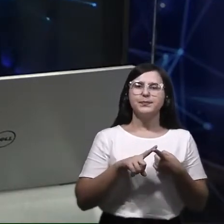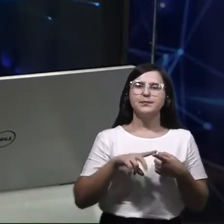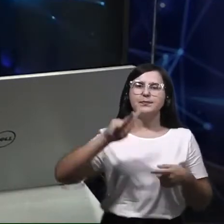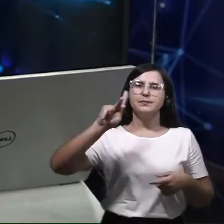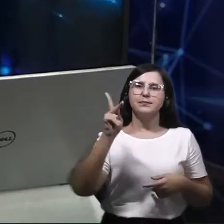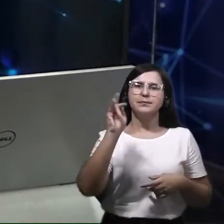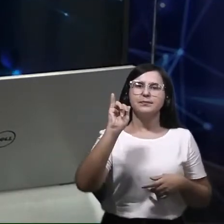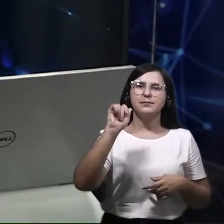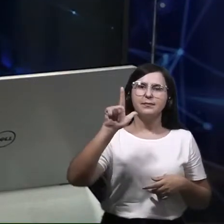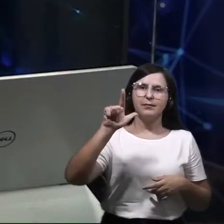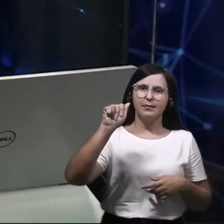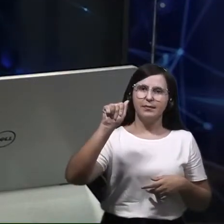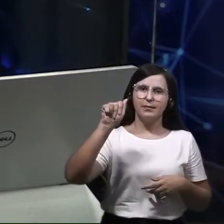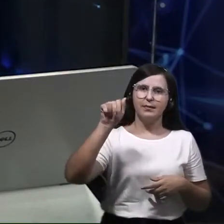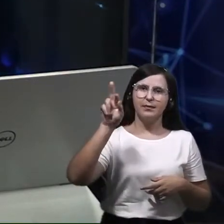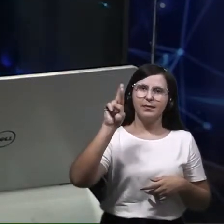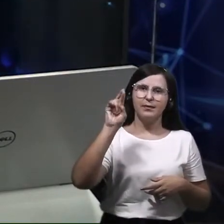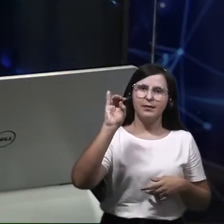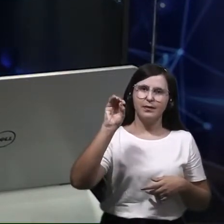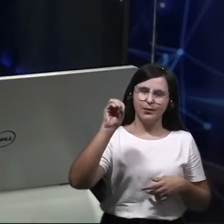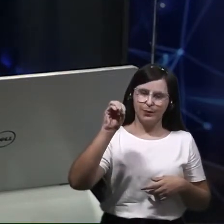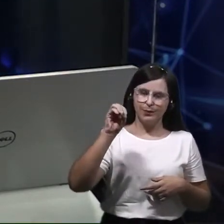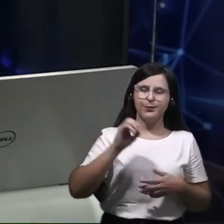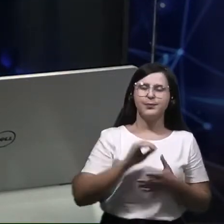Candidato Hilário Paulo.